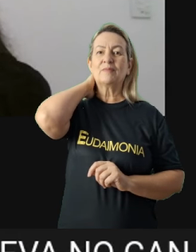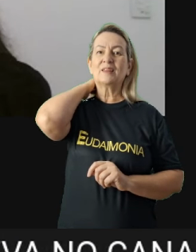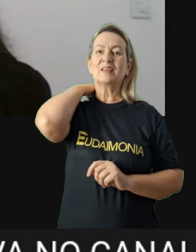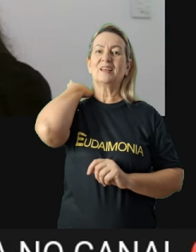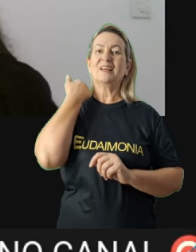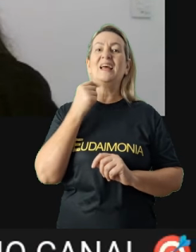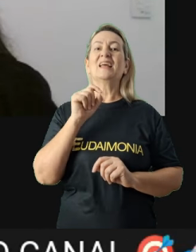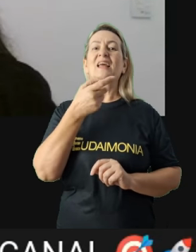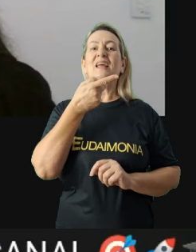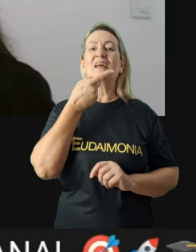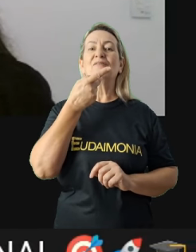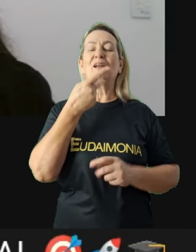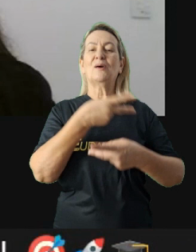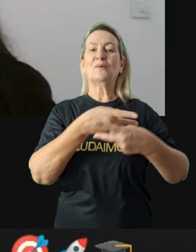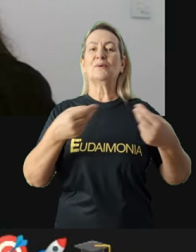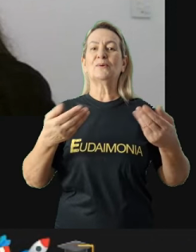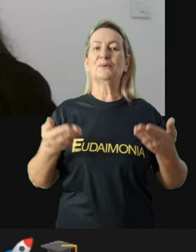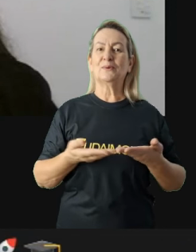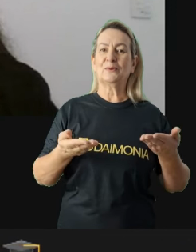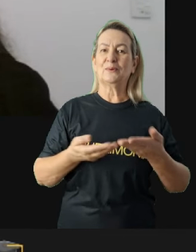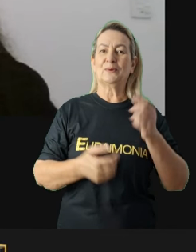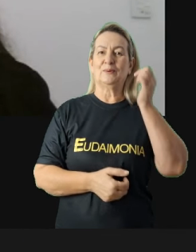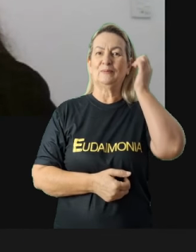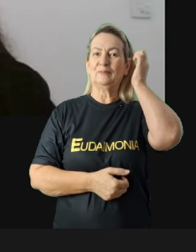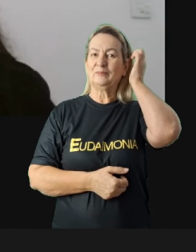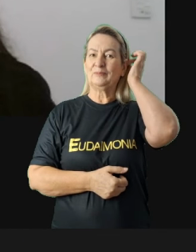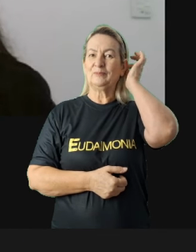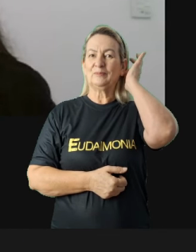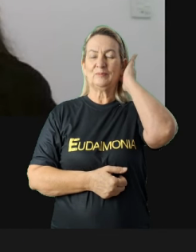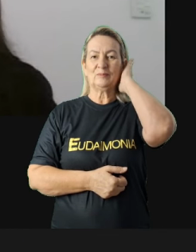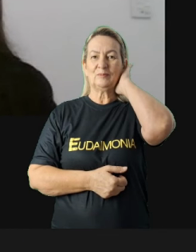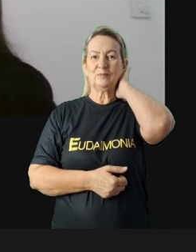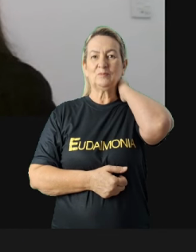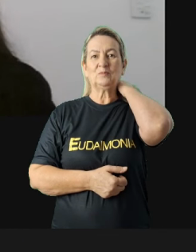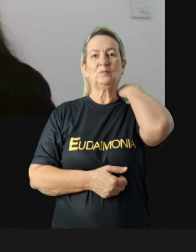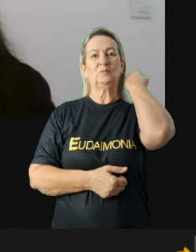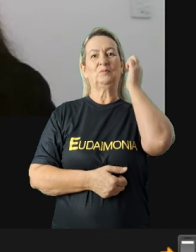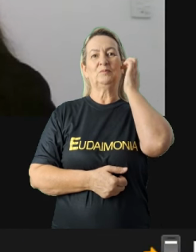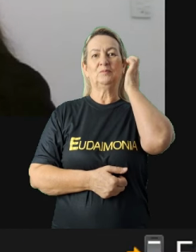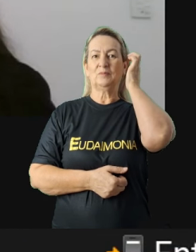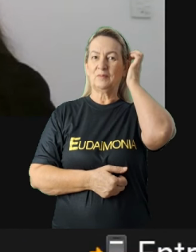isso ou não? O que vocês acham disso? Quem gostaria de começar essa rodada aí?